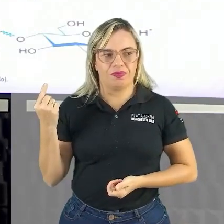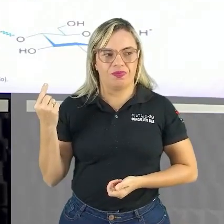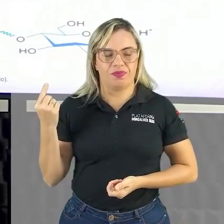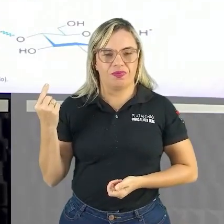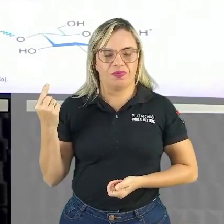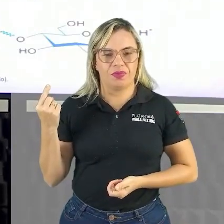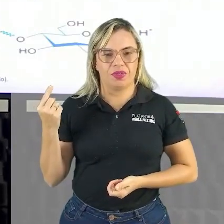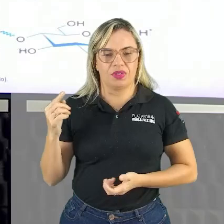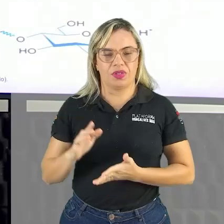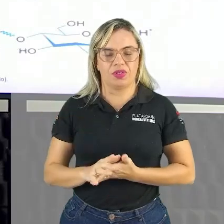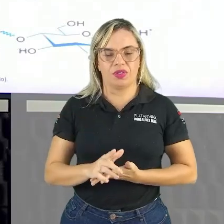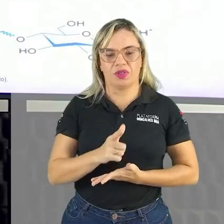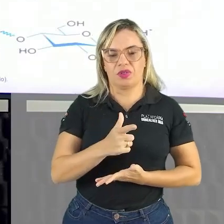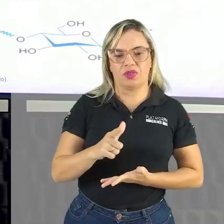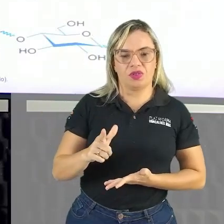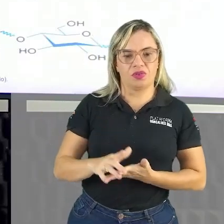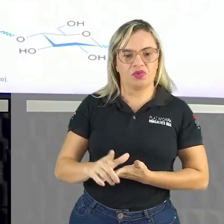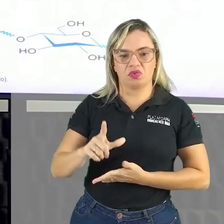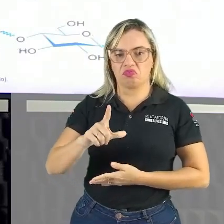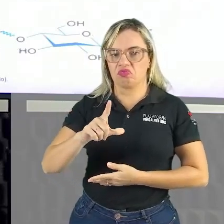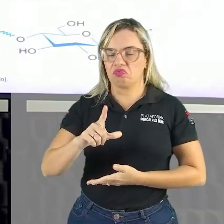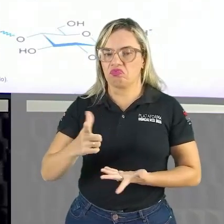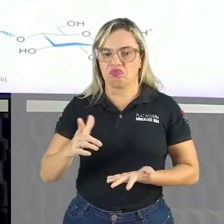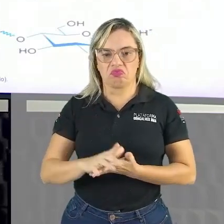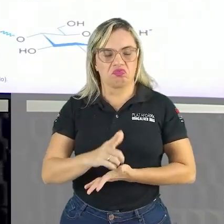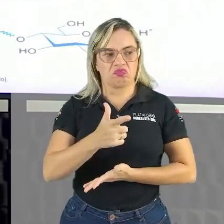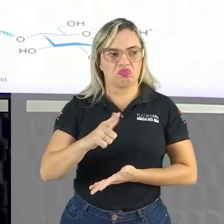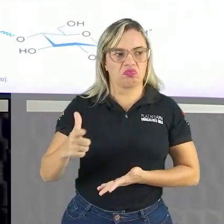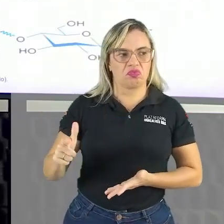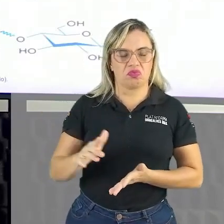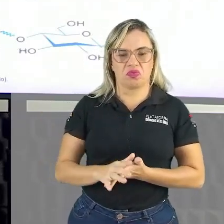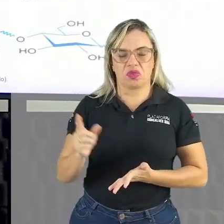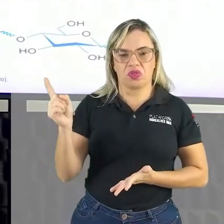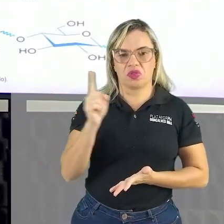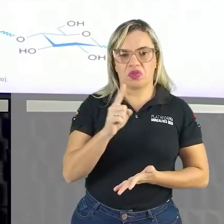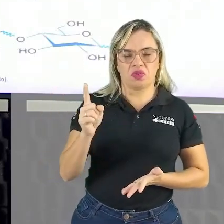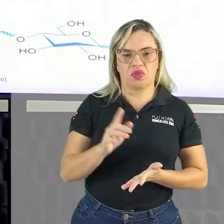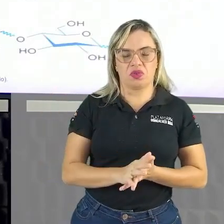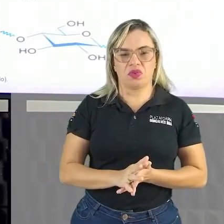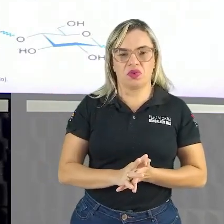ele não existia. Pode ver, ó. Ele não é um reagente,